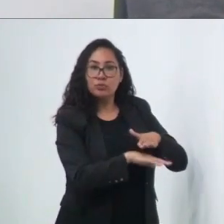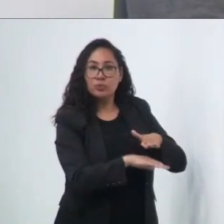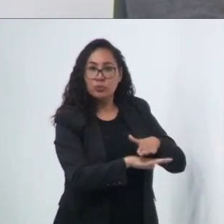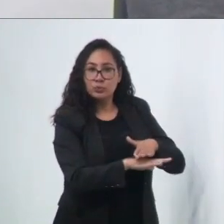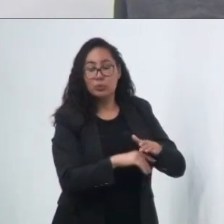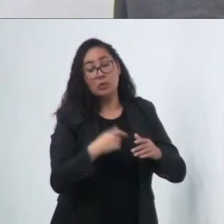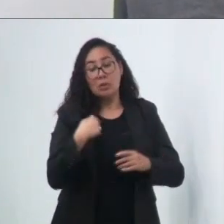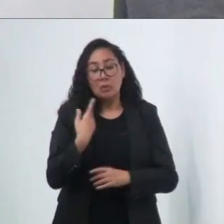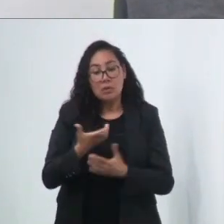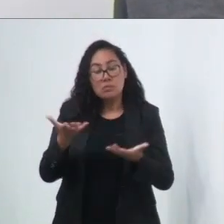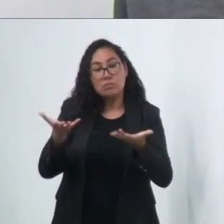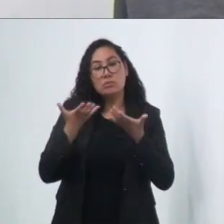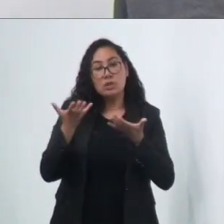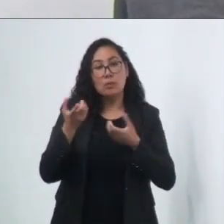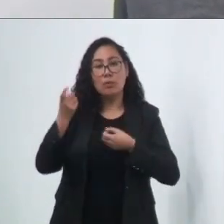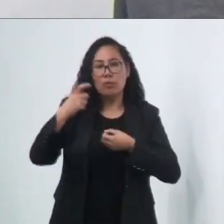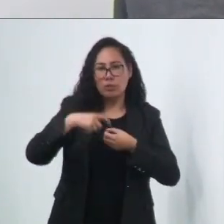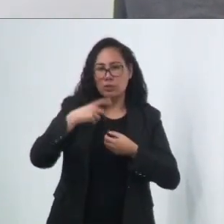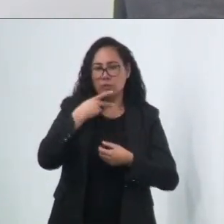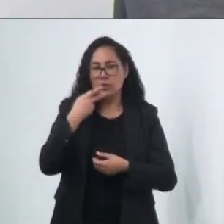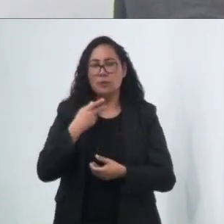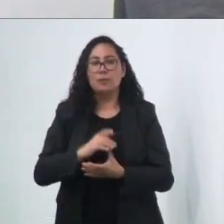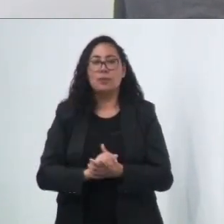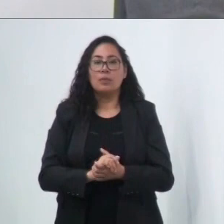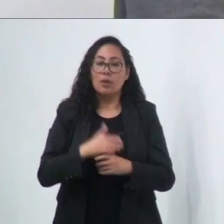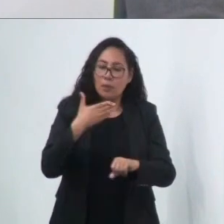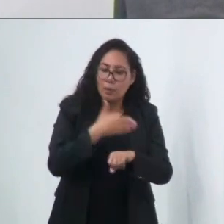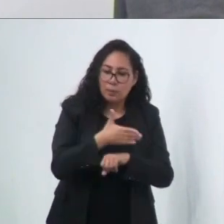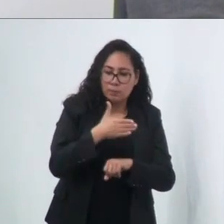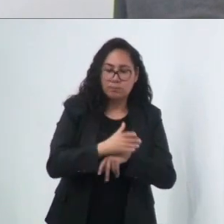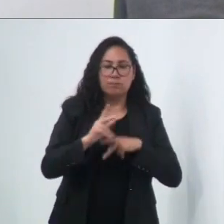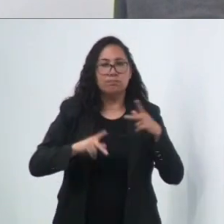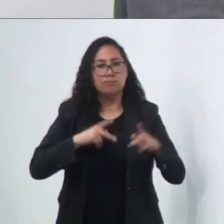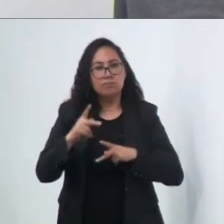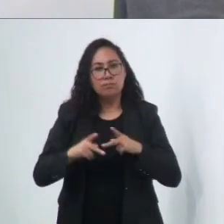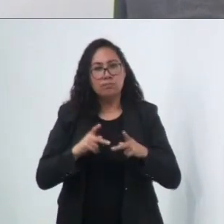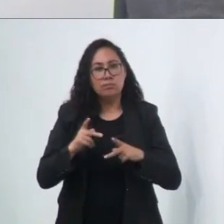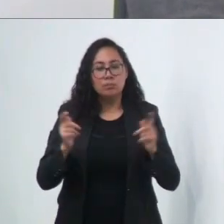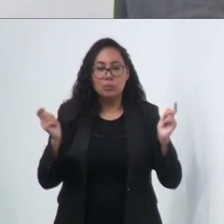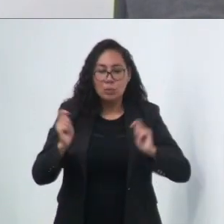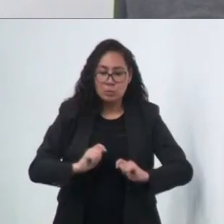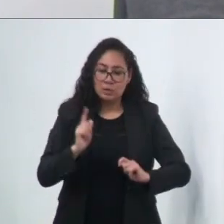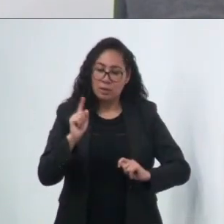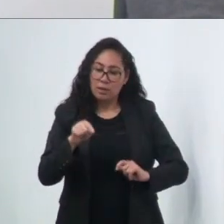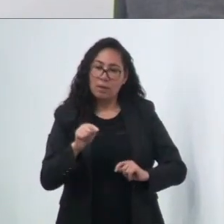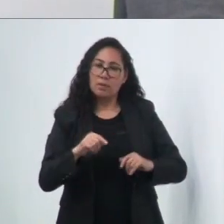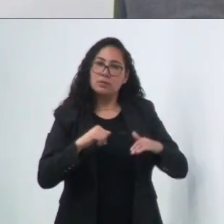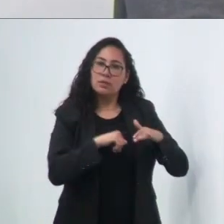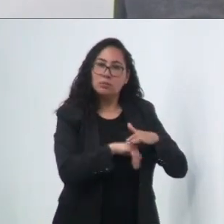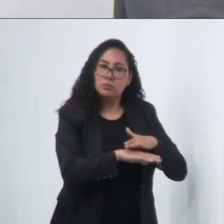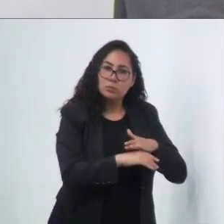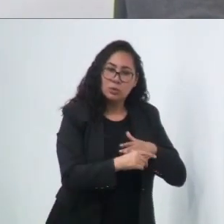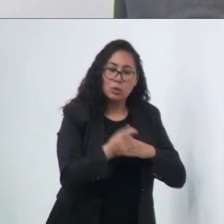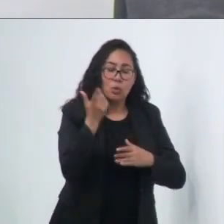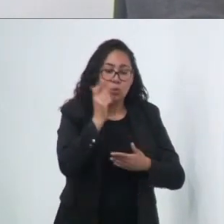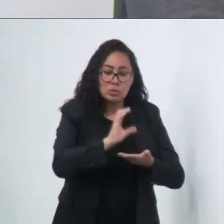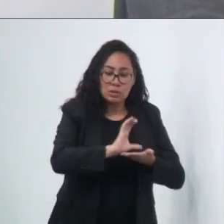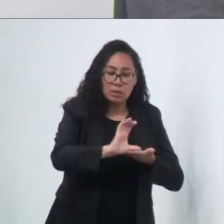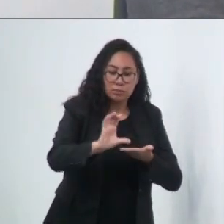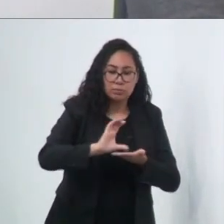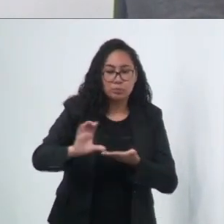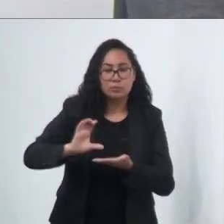pretendemos, voltando lá atrás, com a participação popular, permitir que esse fundo faça aplicações